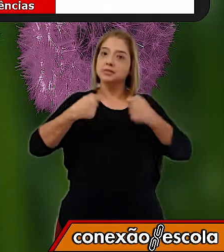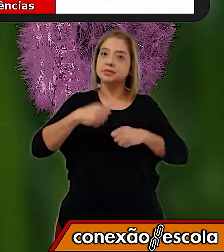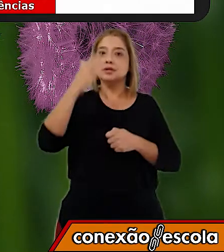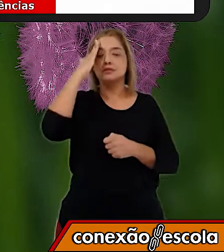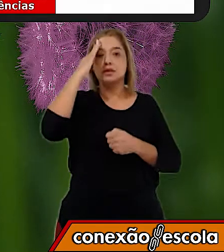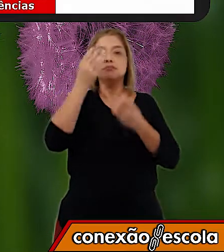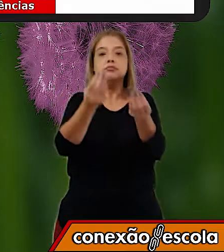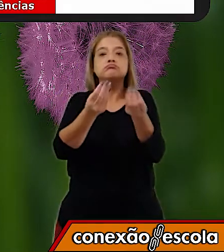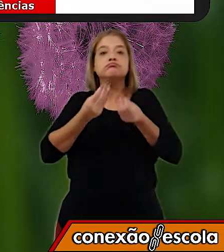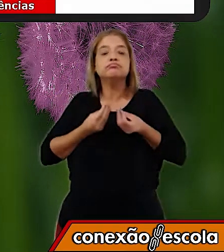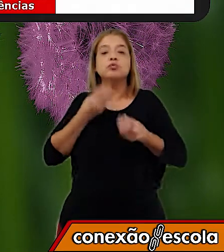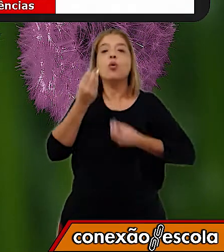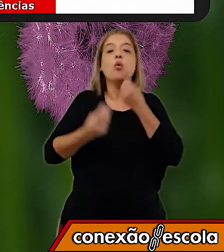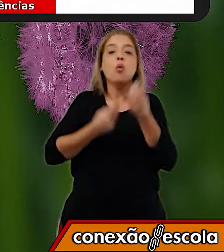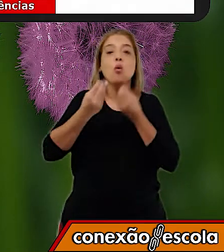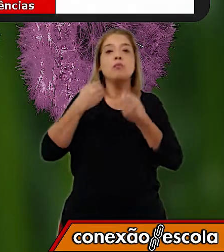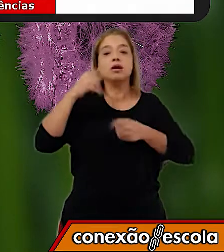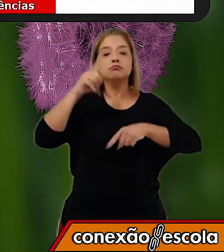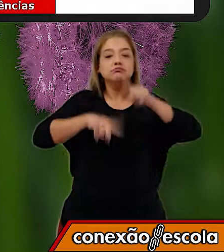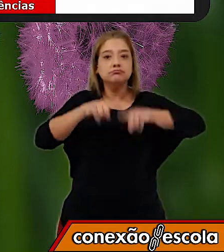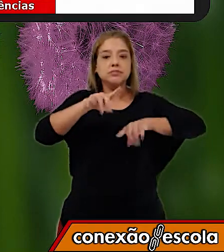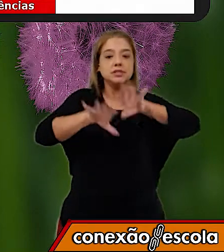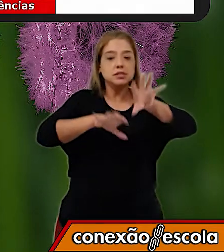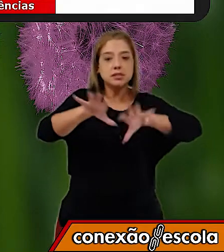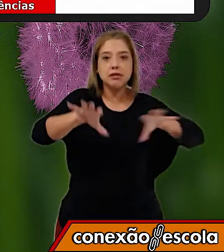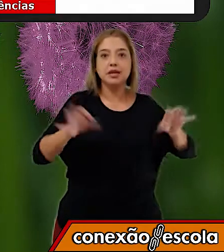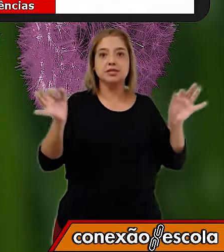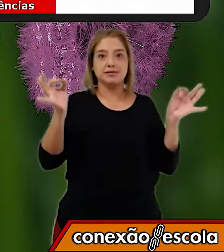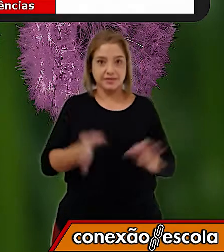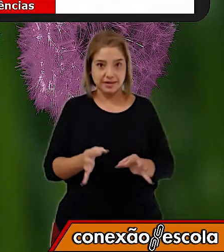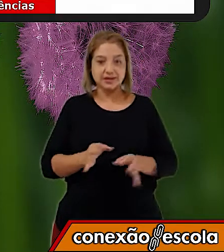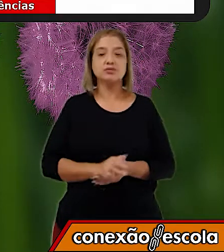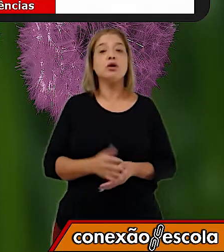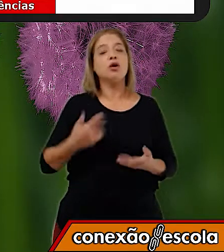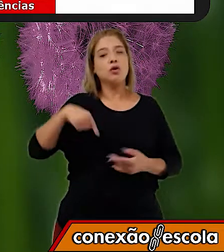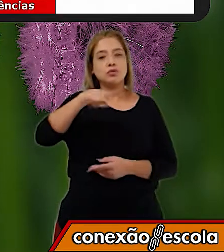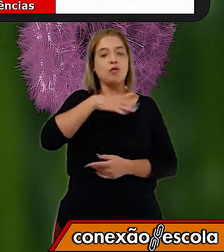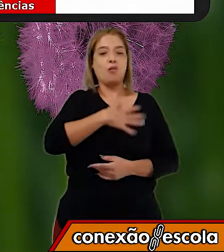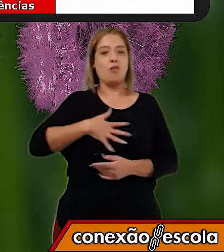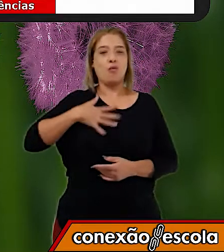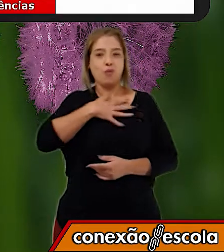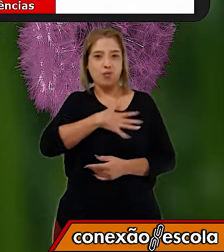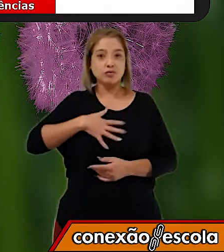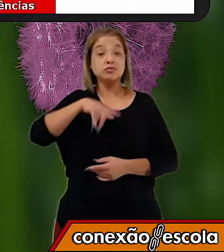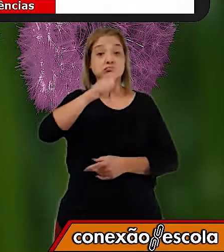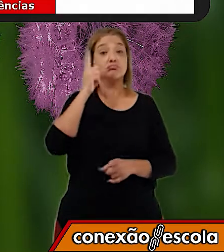novos materiais. Espero que tenham gostado e as atividades dessa aula você